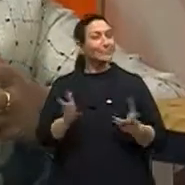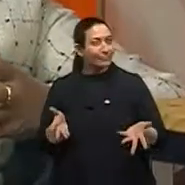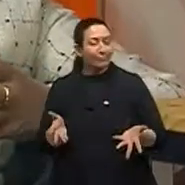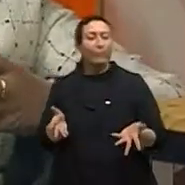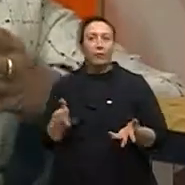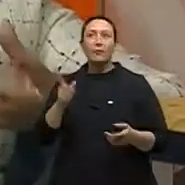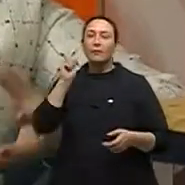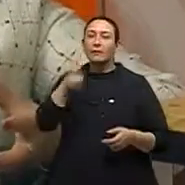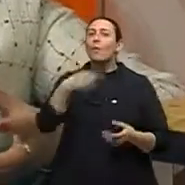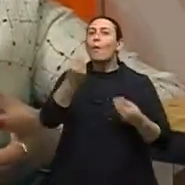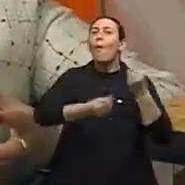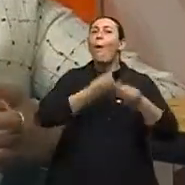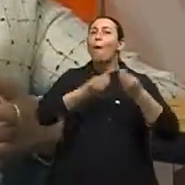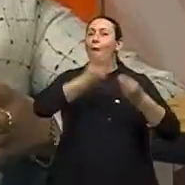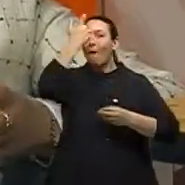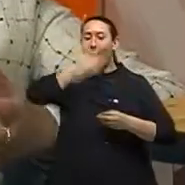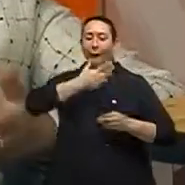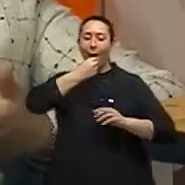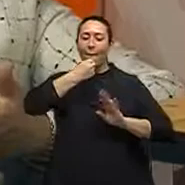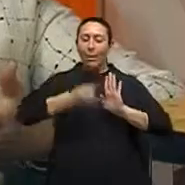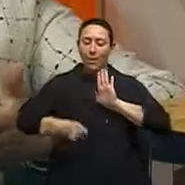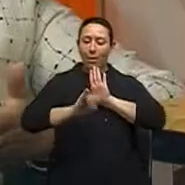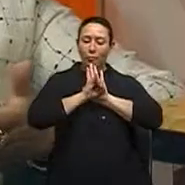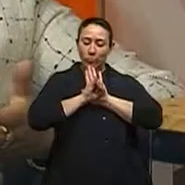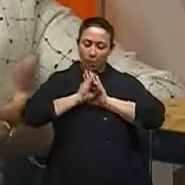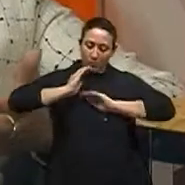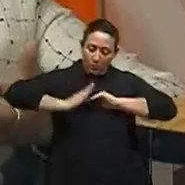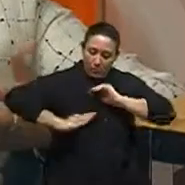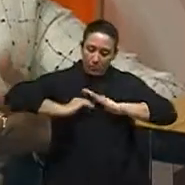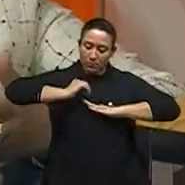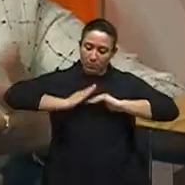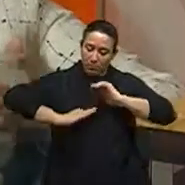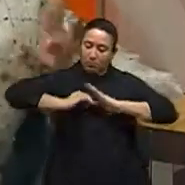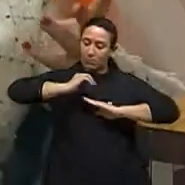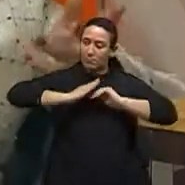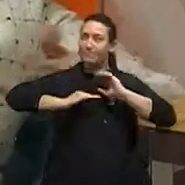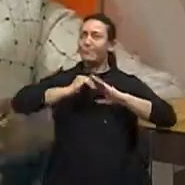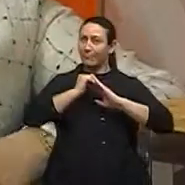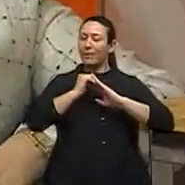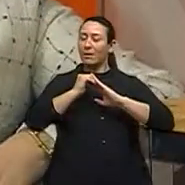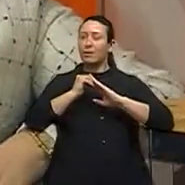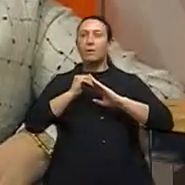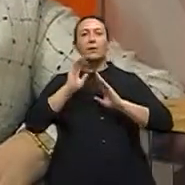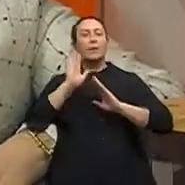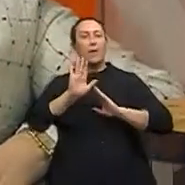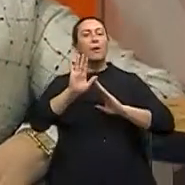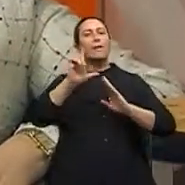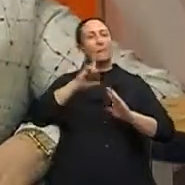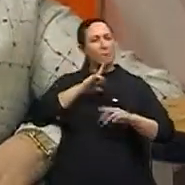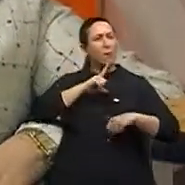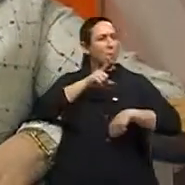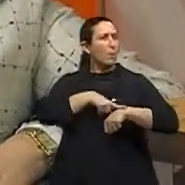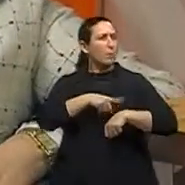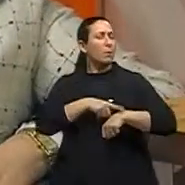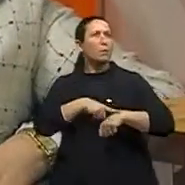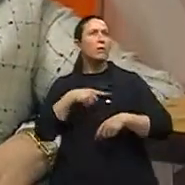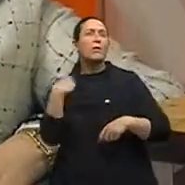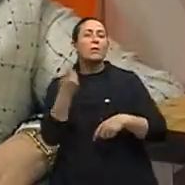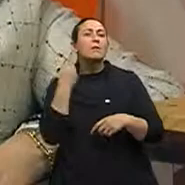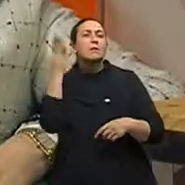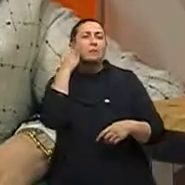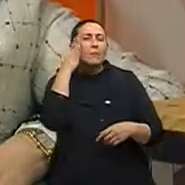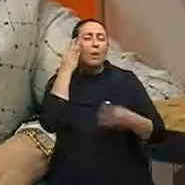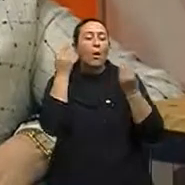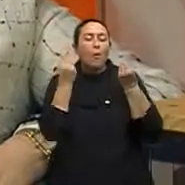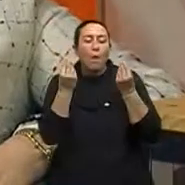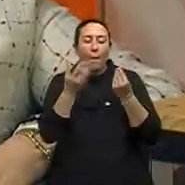que se constrói essa identidade masculina durante toda a longevidade e o segundo momento Quais os fatores que contribui para que o